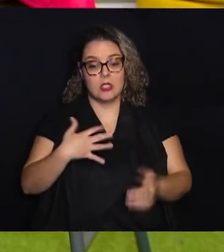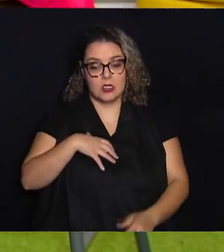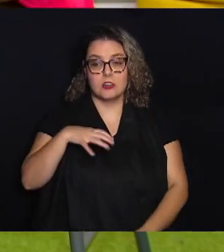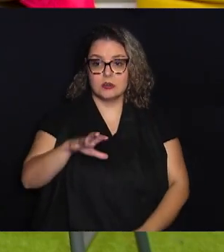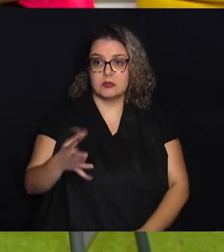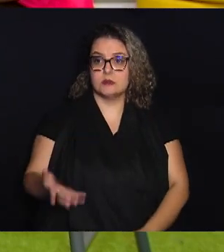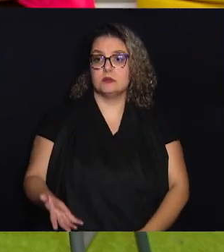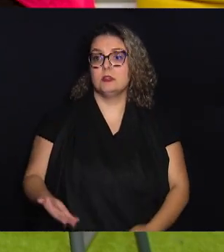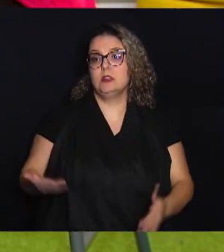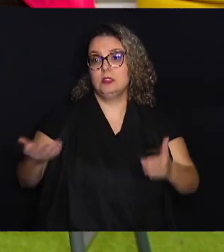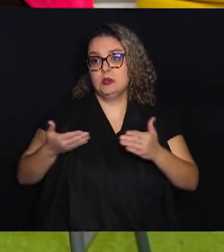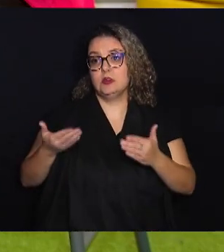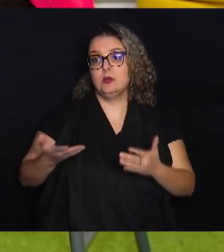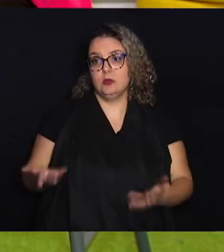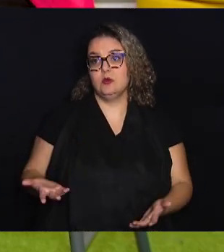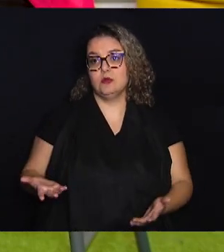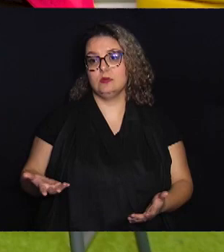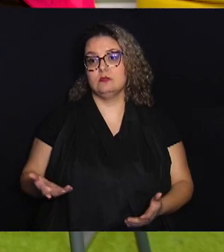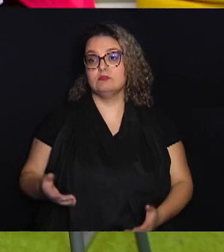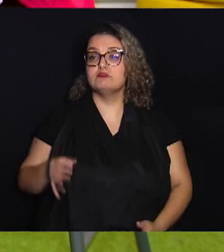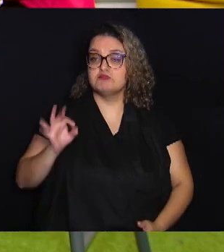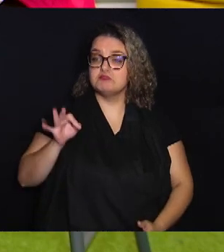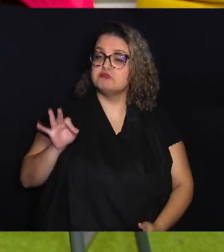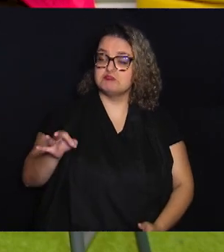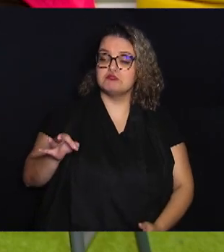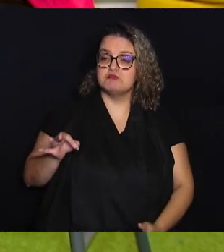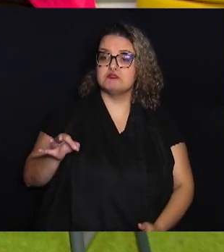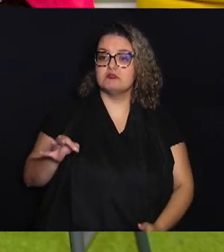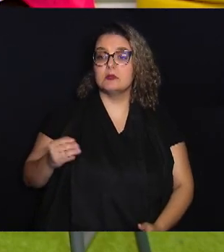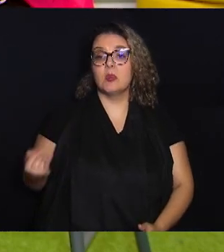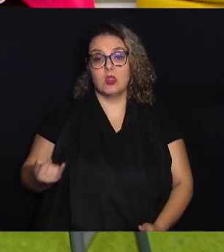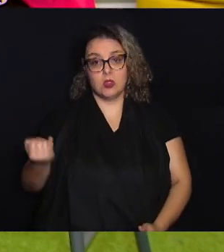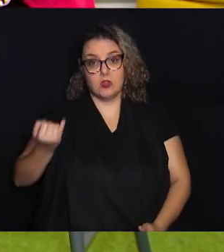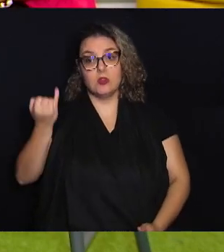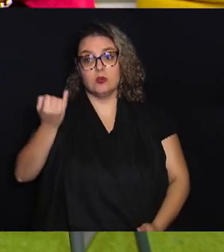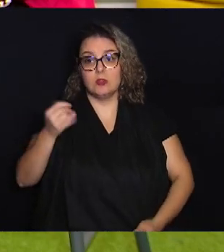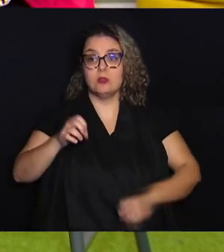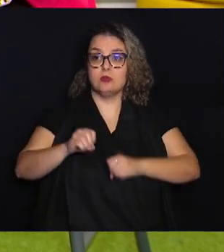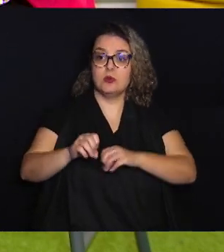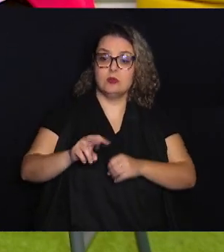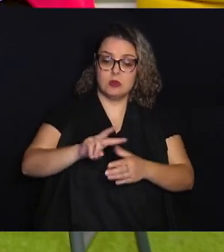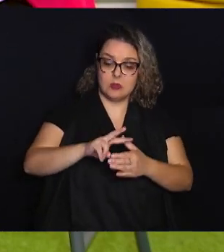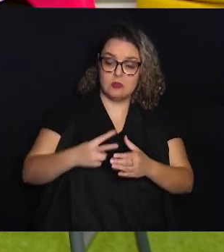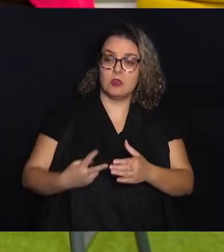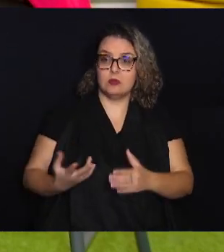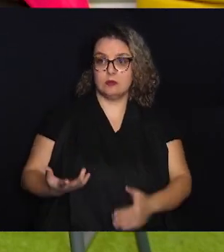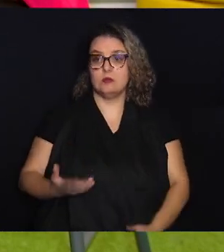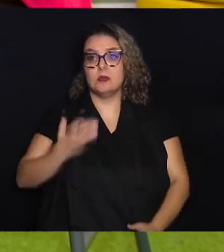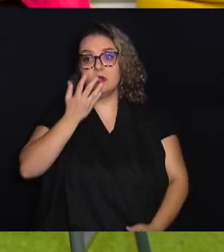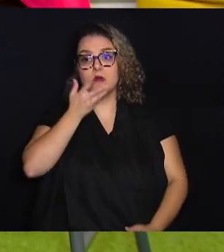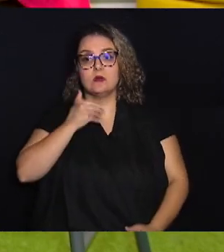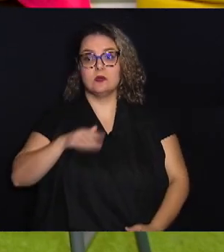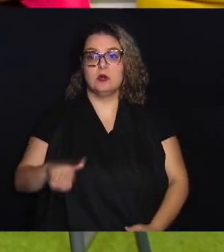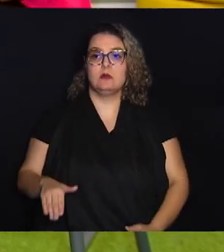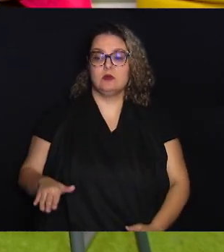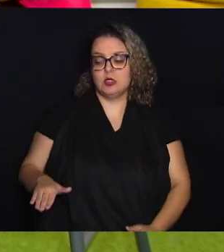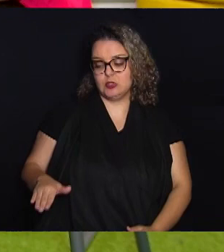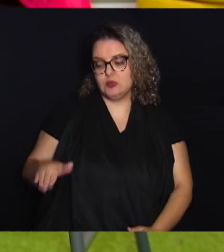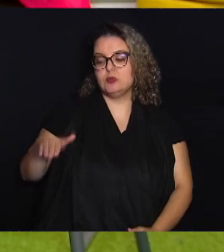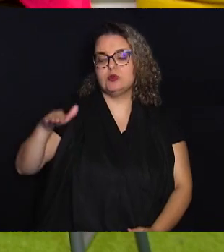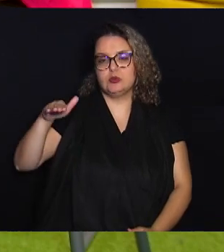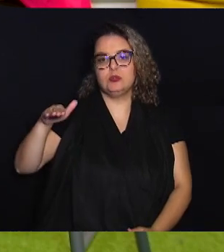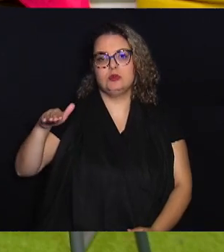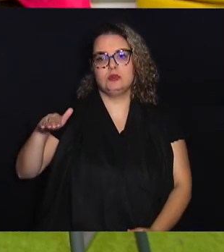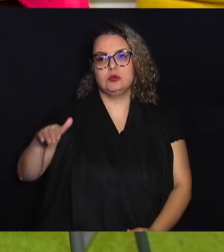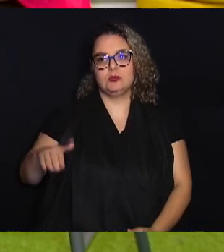esse. E hoje estou bastante convicta, né, da importância de uma educação bilíngue para crianças